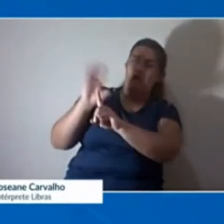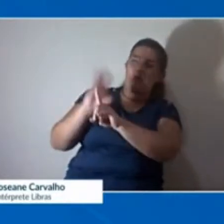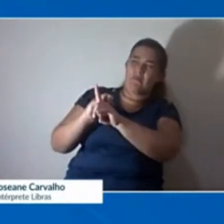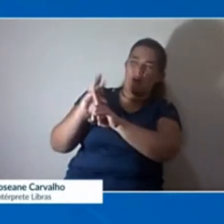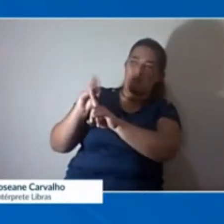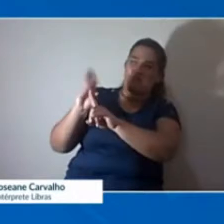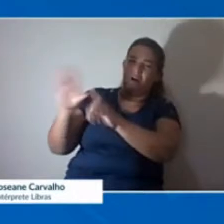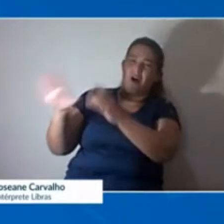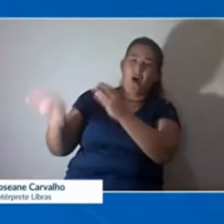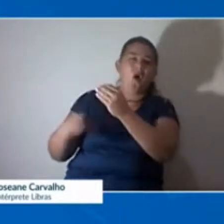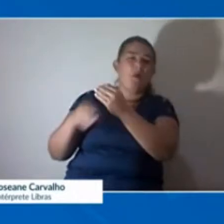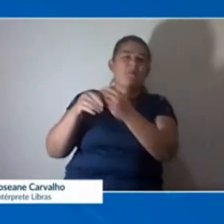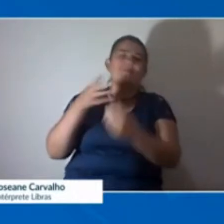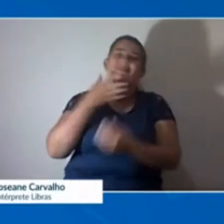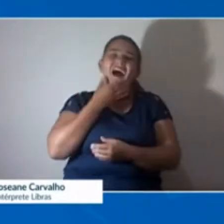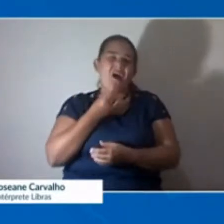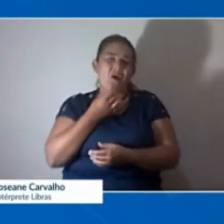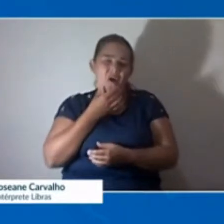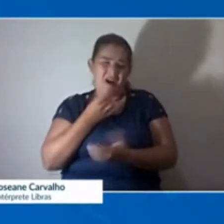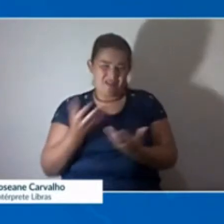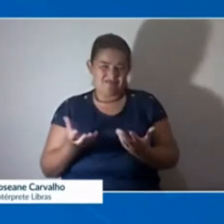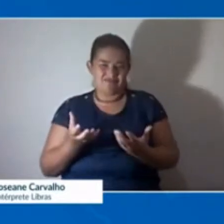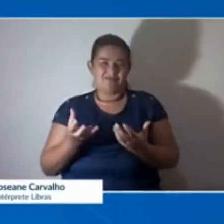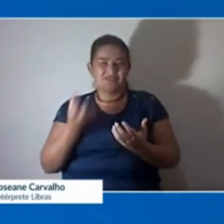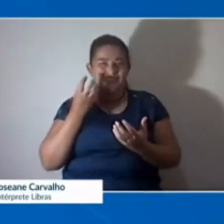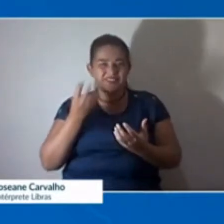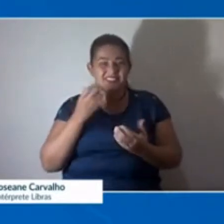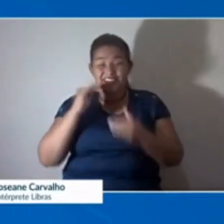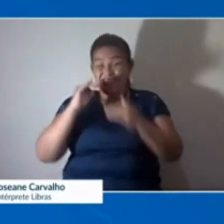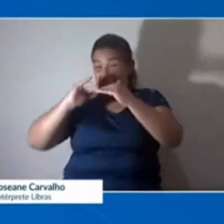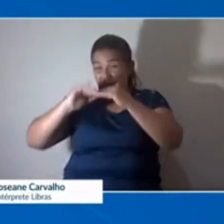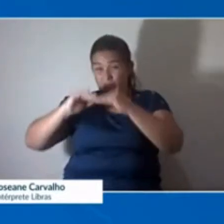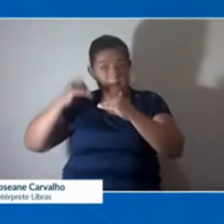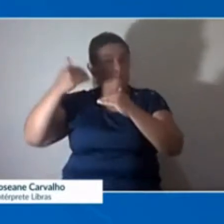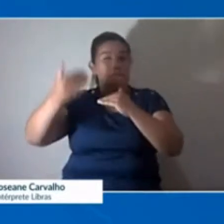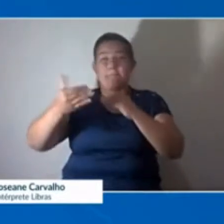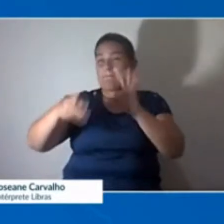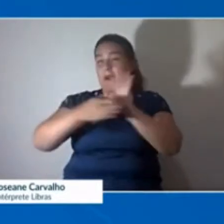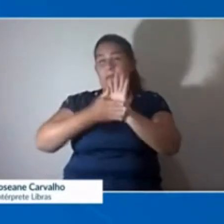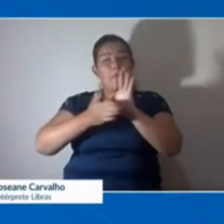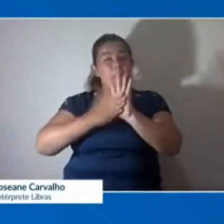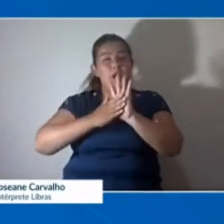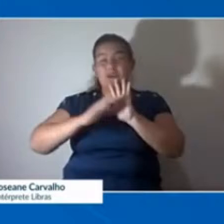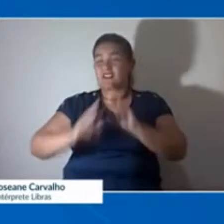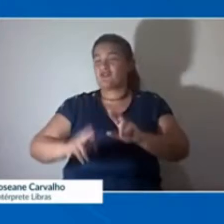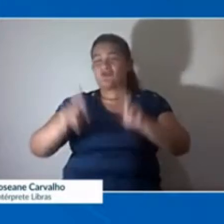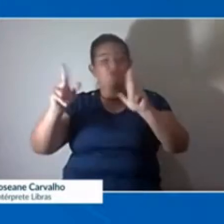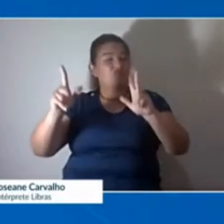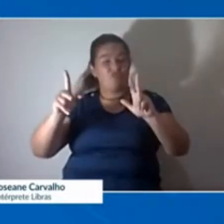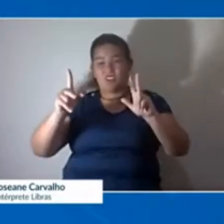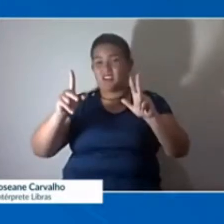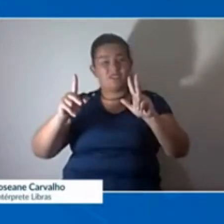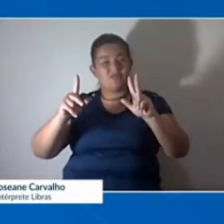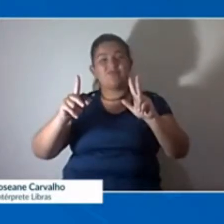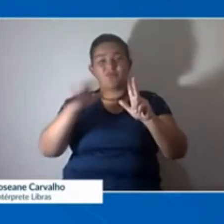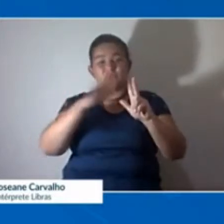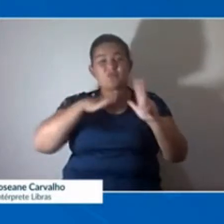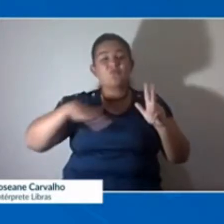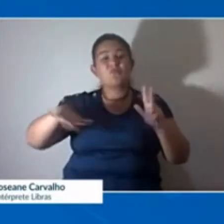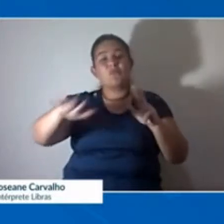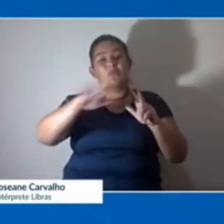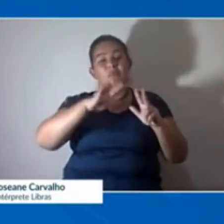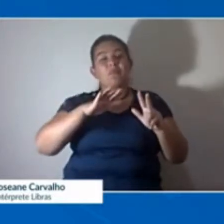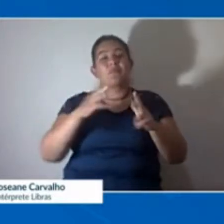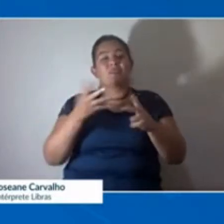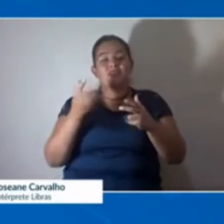Então, a gente busca ir além disso, propor, assim, não só um ambiente, né? As pessoas que